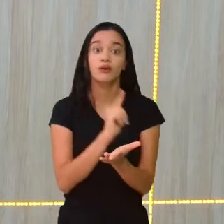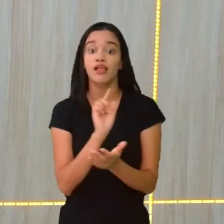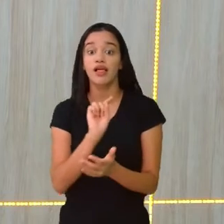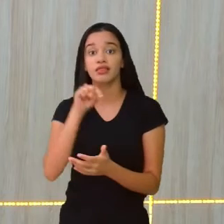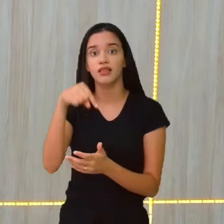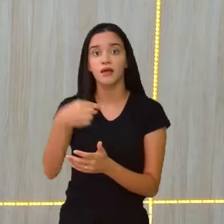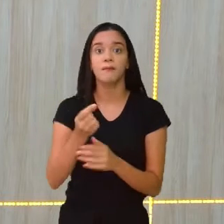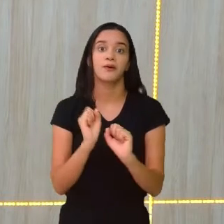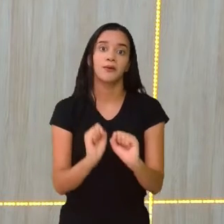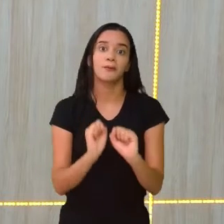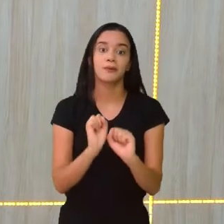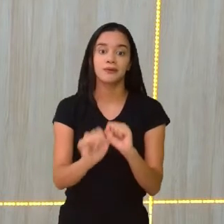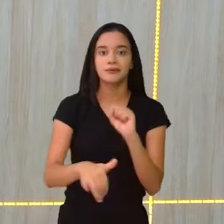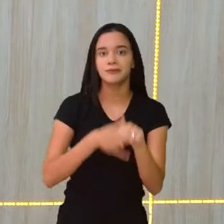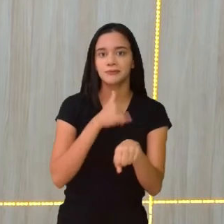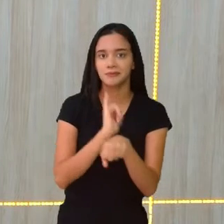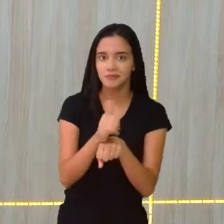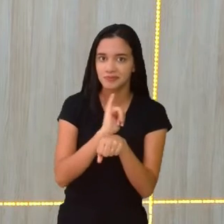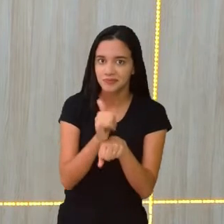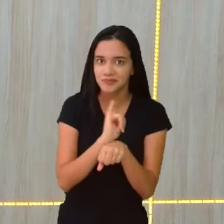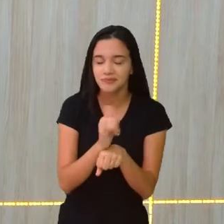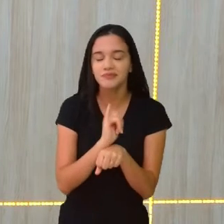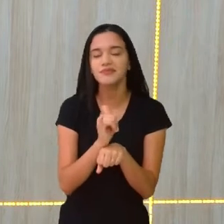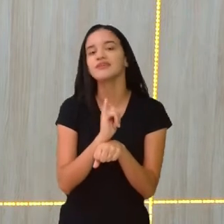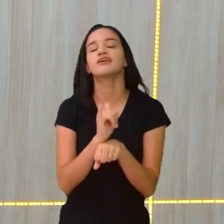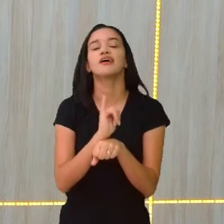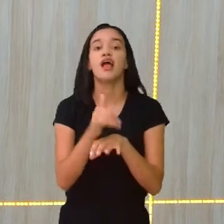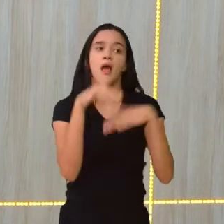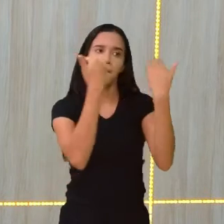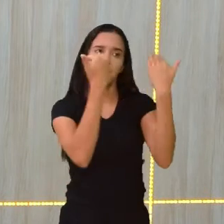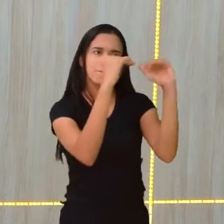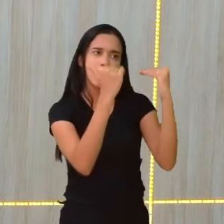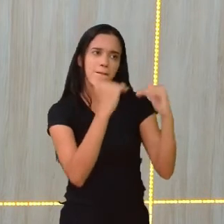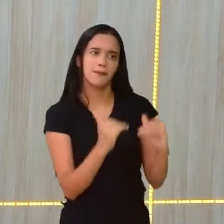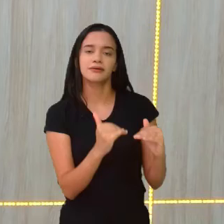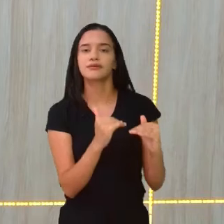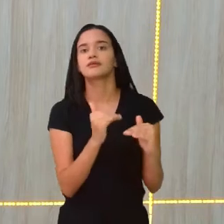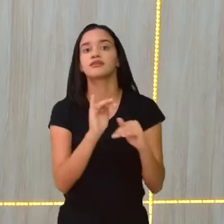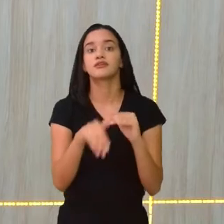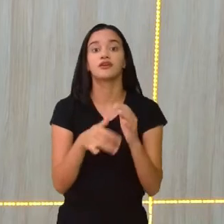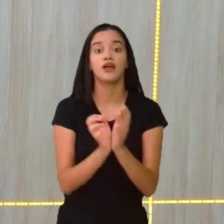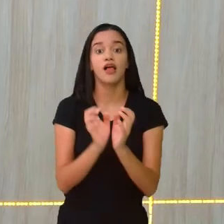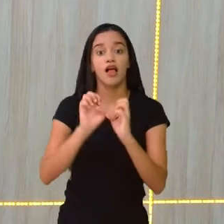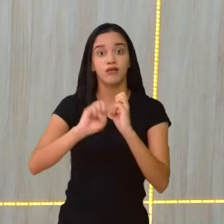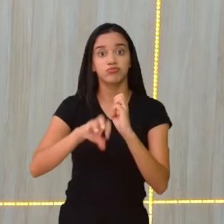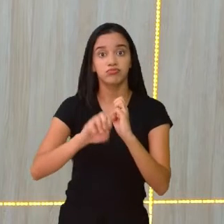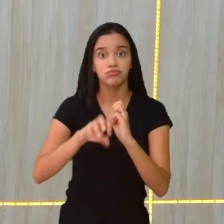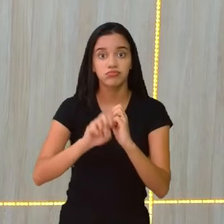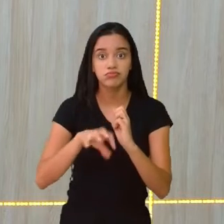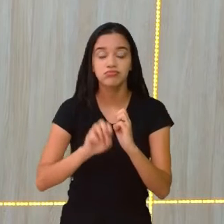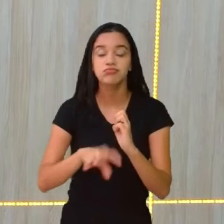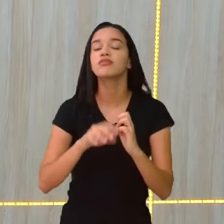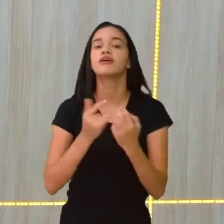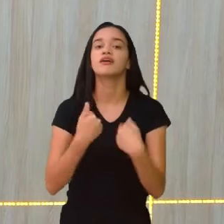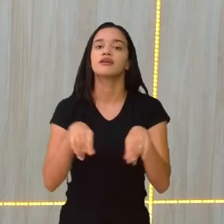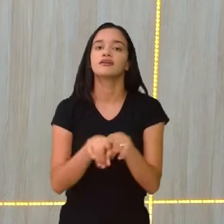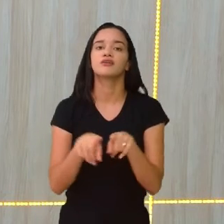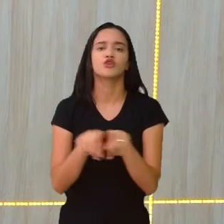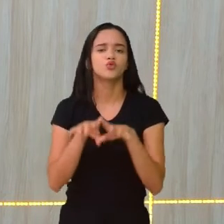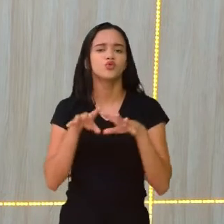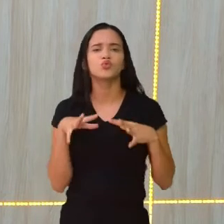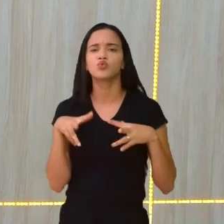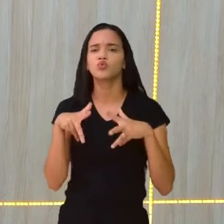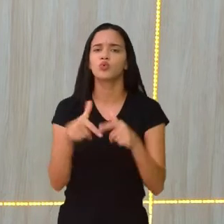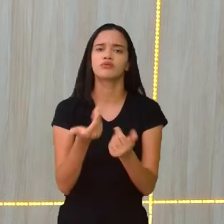depois podem ir no YouTube, vocês vão na playlist, né, no canal Educa Recife, vão lá na playlist, estão